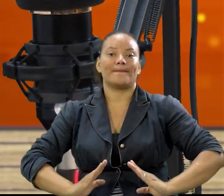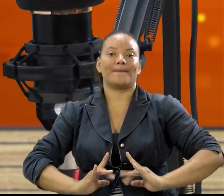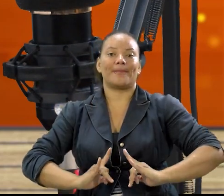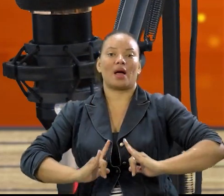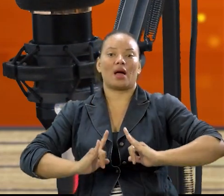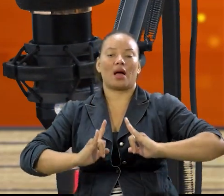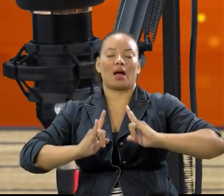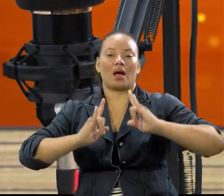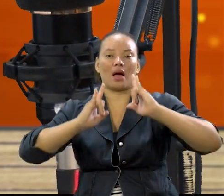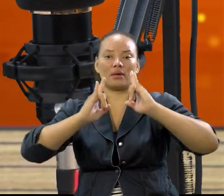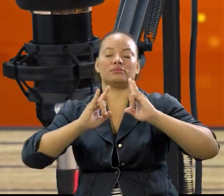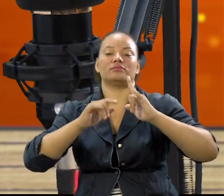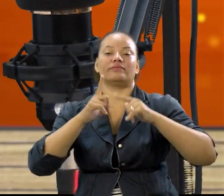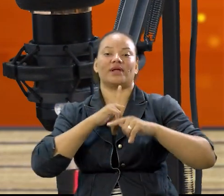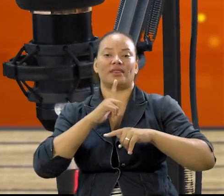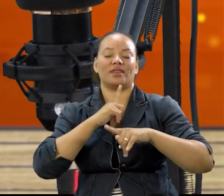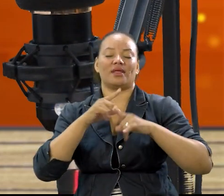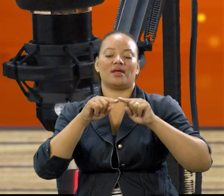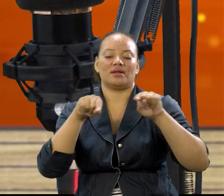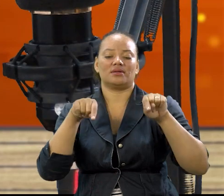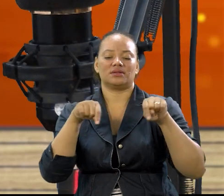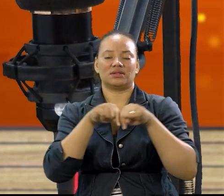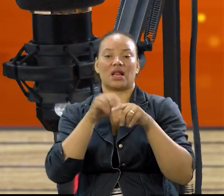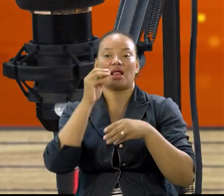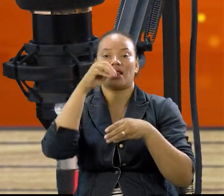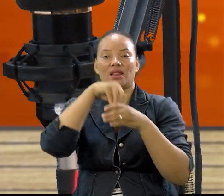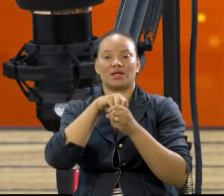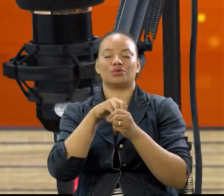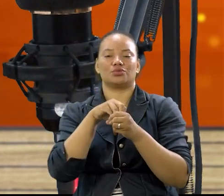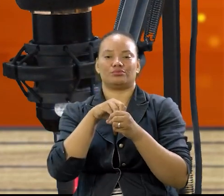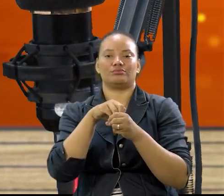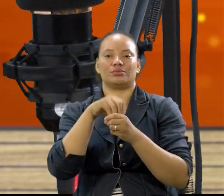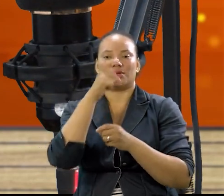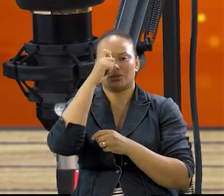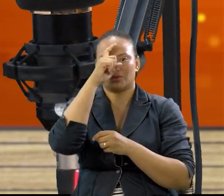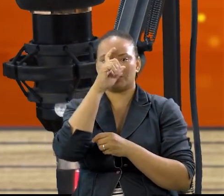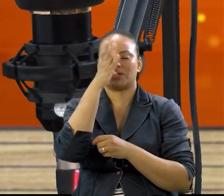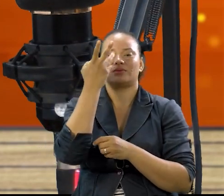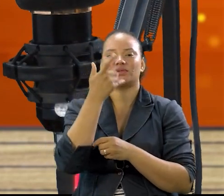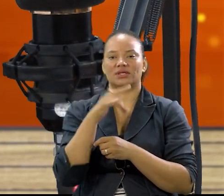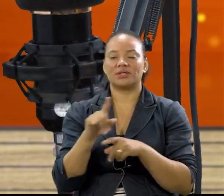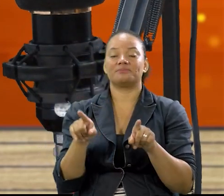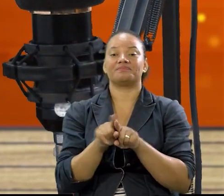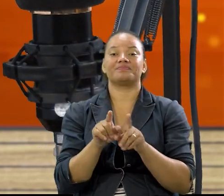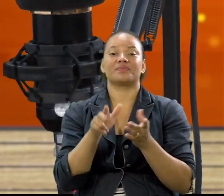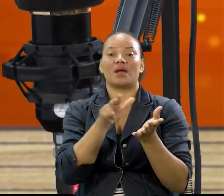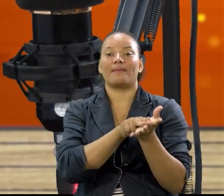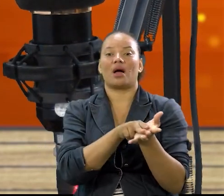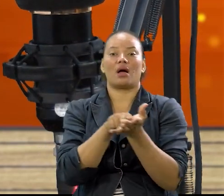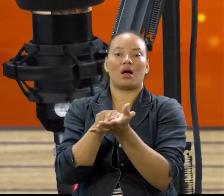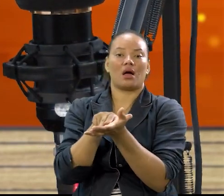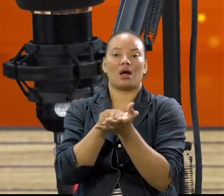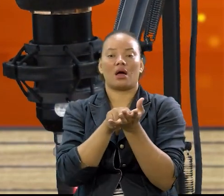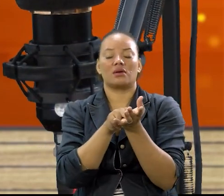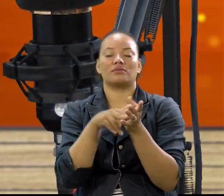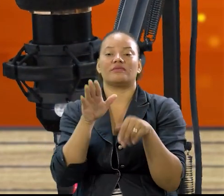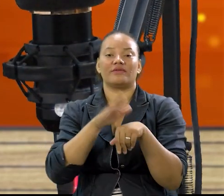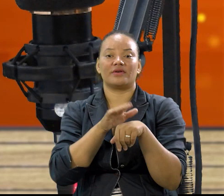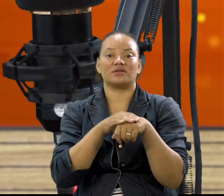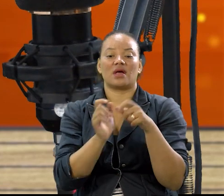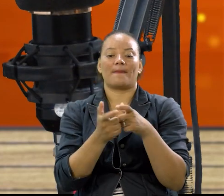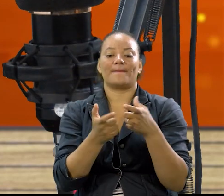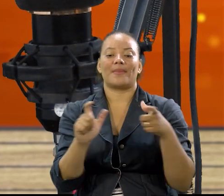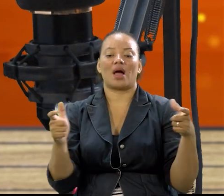e nós vamos ter as salas cirúrgica dentro do cóp né central de material os leitos irão ser